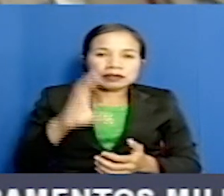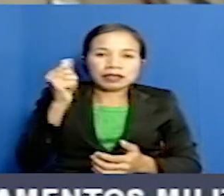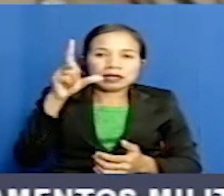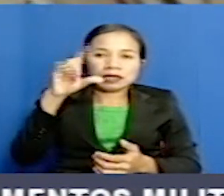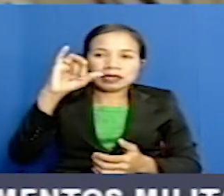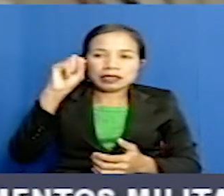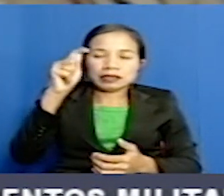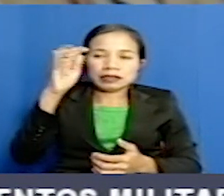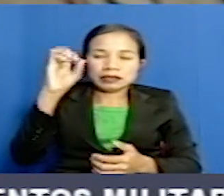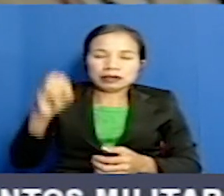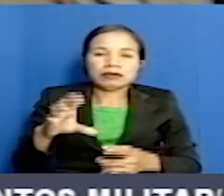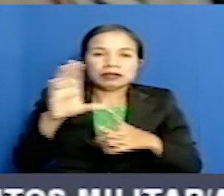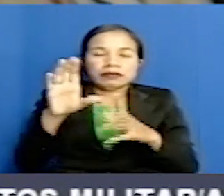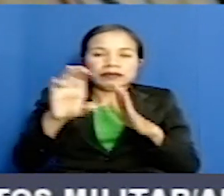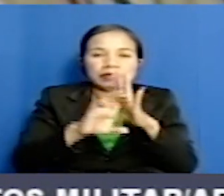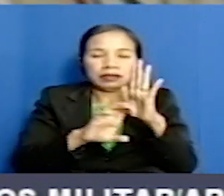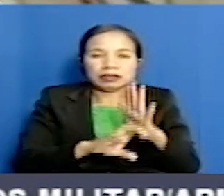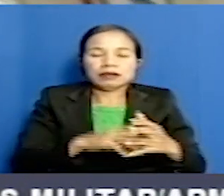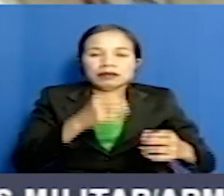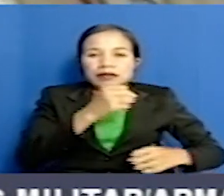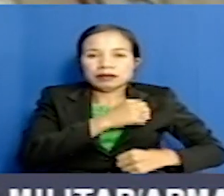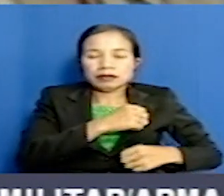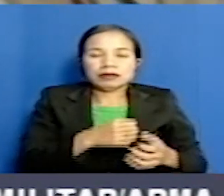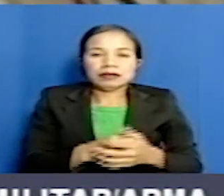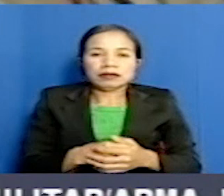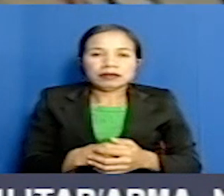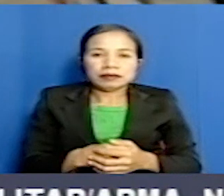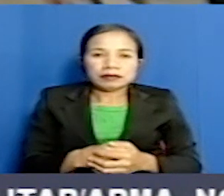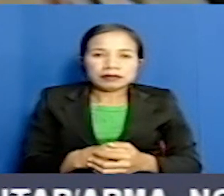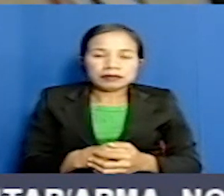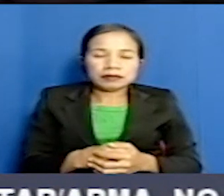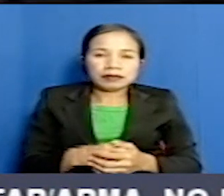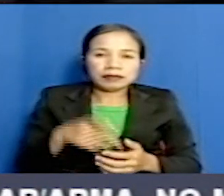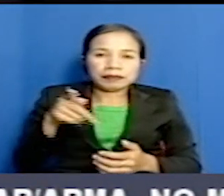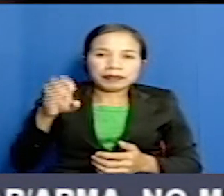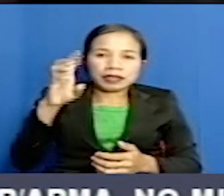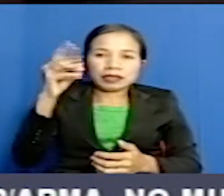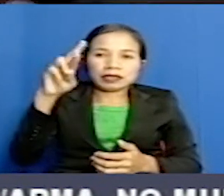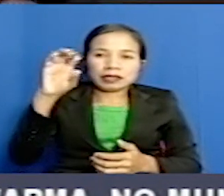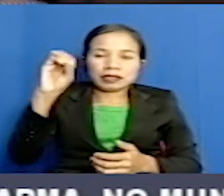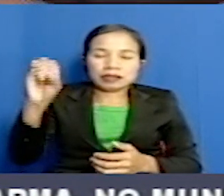Coliati, chefe de Estado-Maior General Força Armada, no Comodoro Pedro Clamarfui,